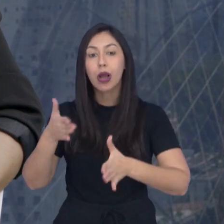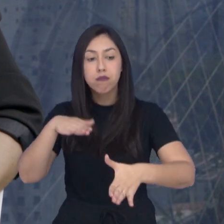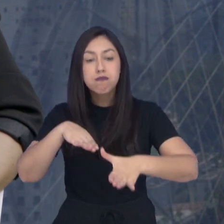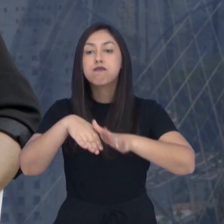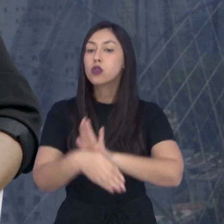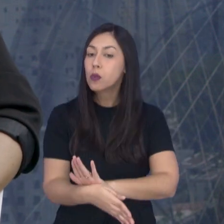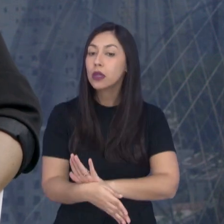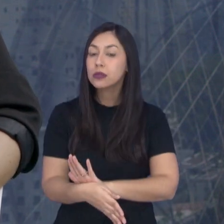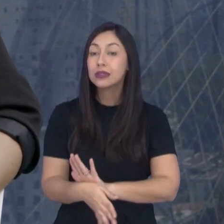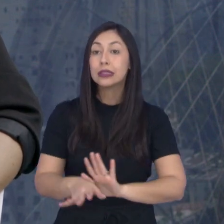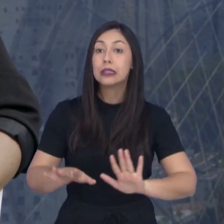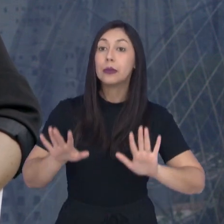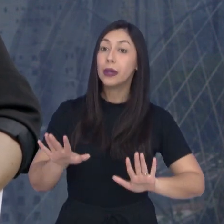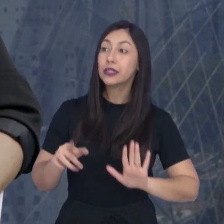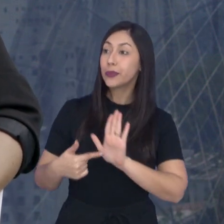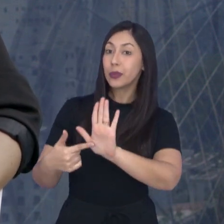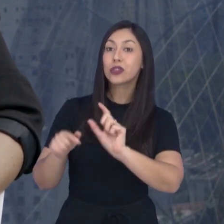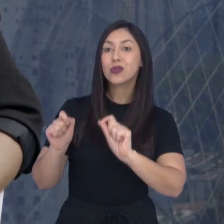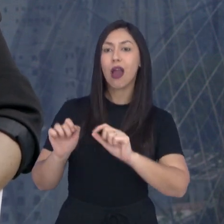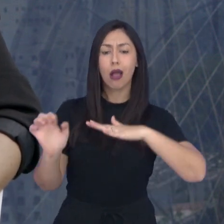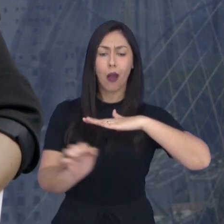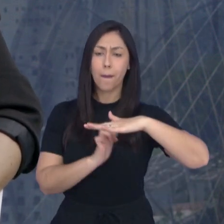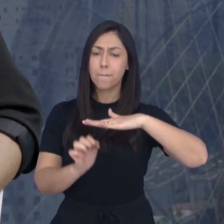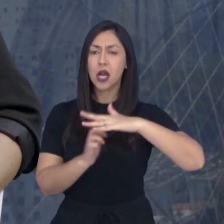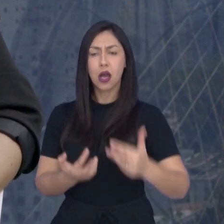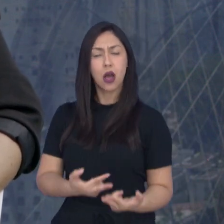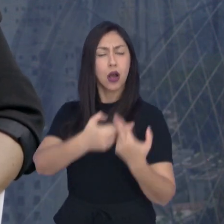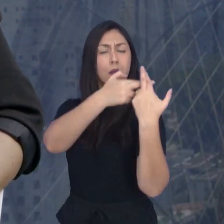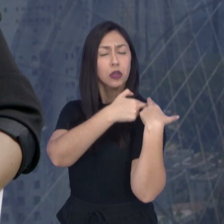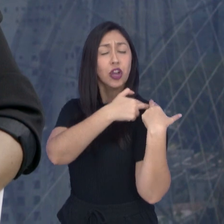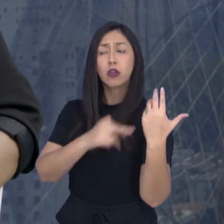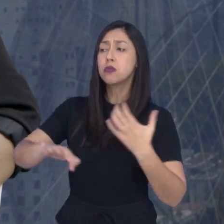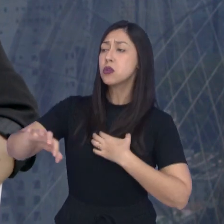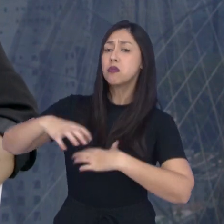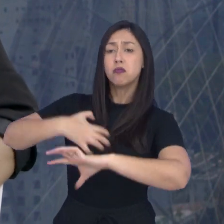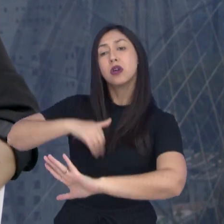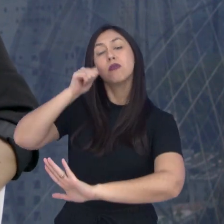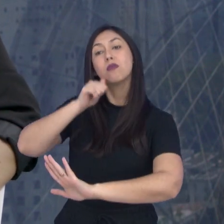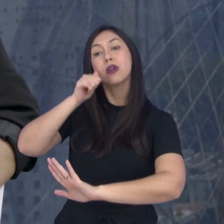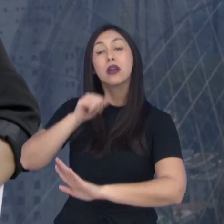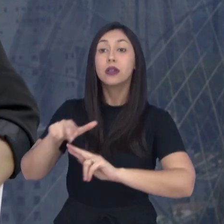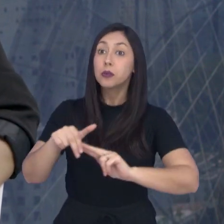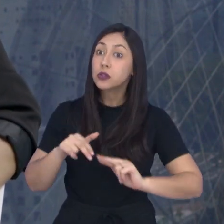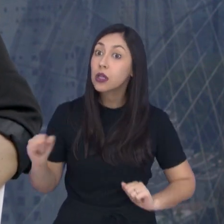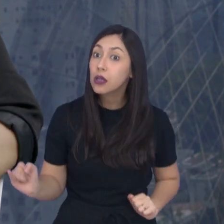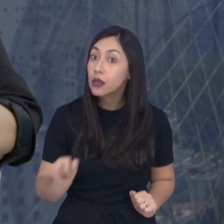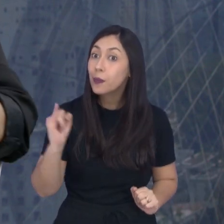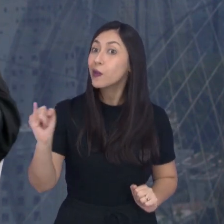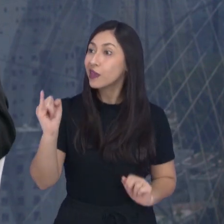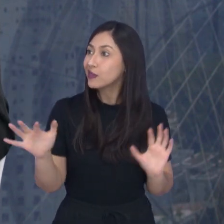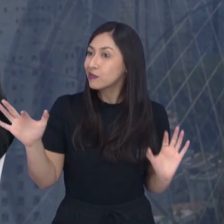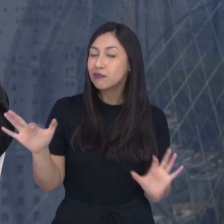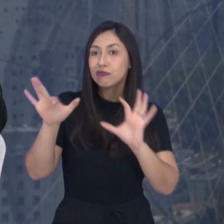só ganha, porque além de tudo ela mostra que ela é uma empresa responsável com mulheres. Né? Por isso a importância também de uma